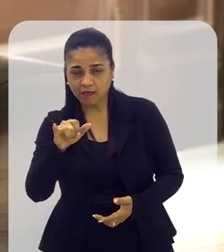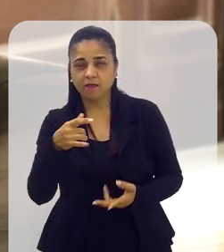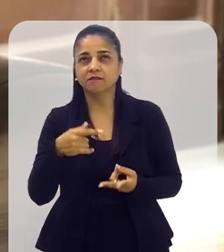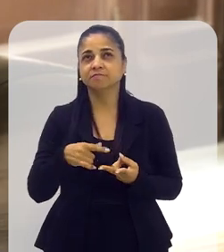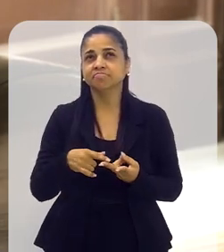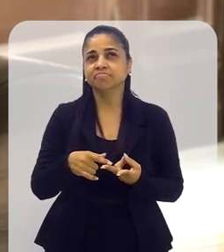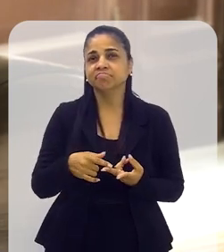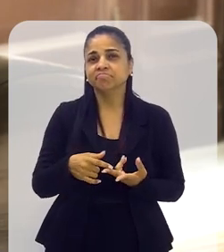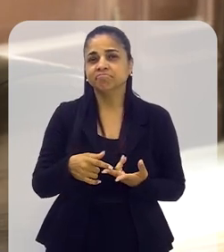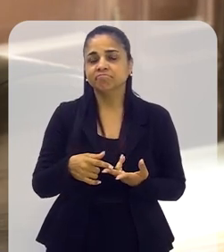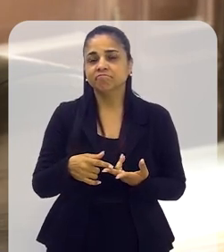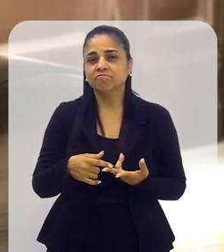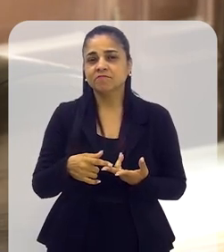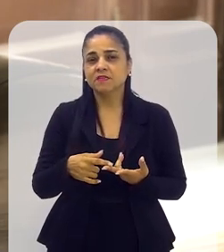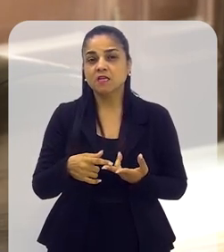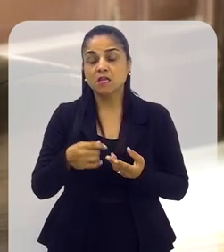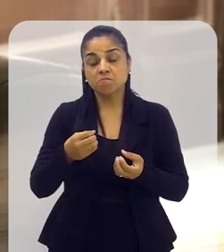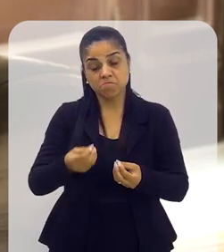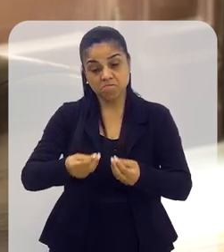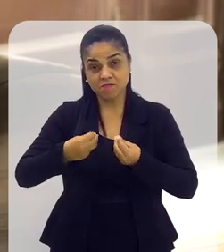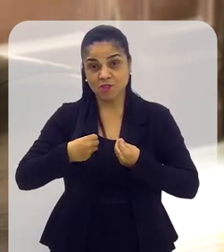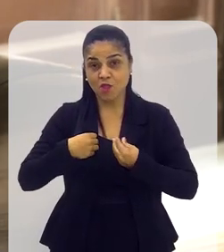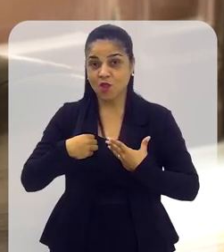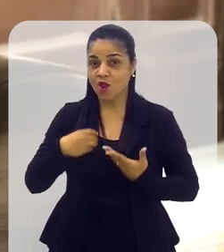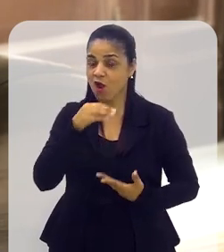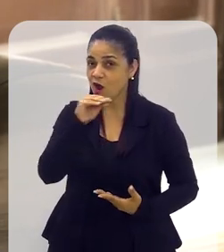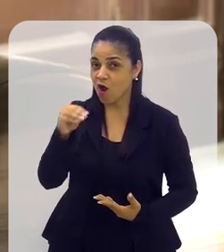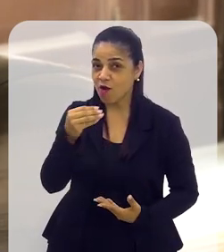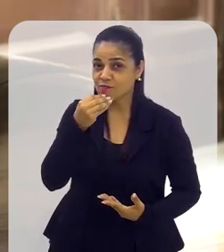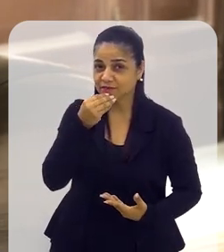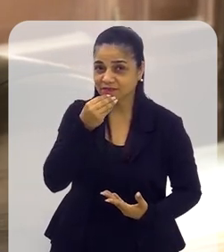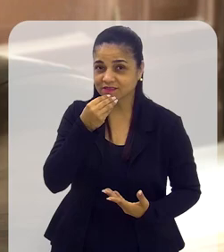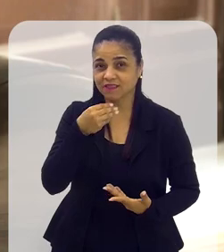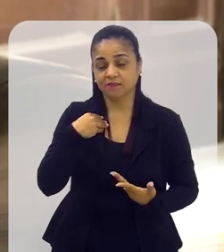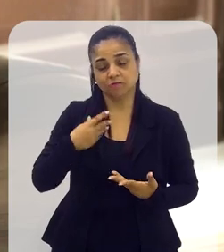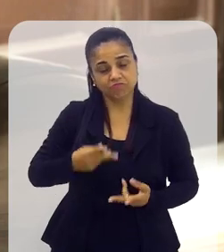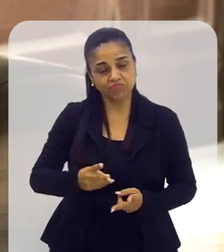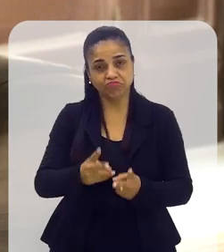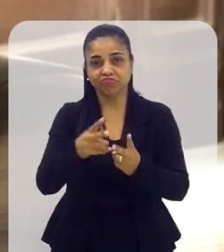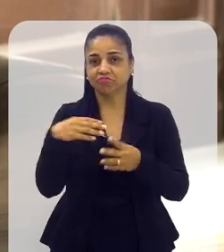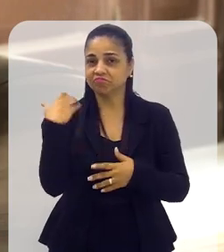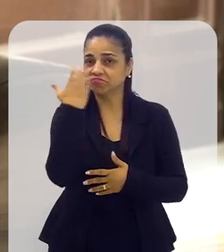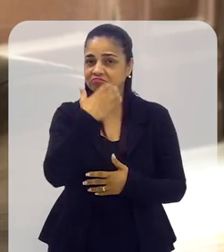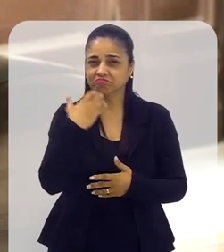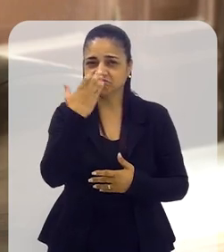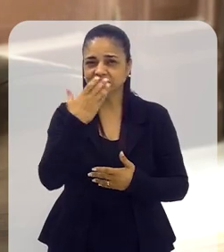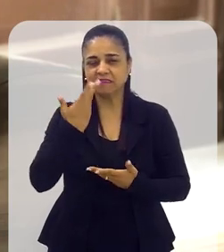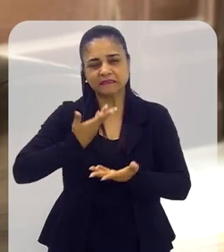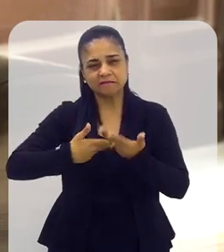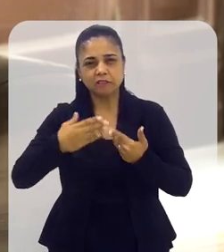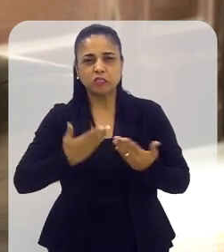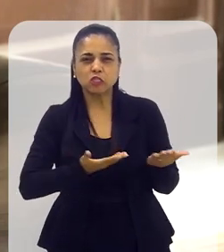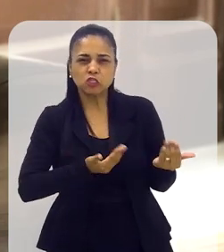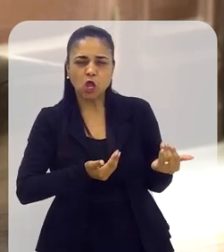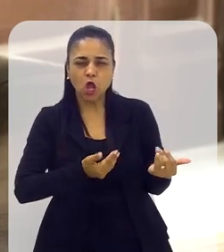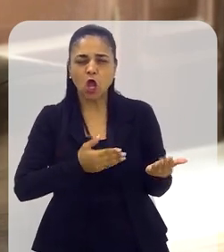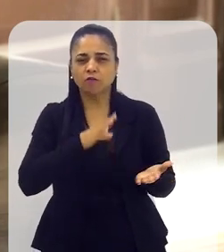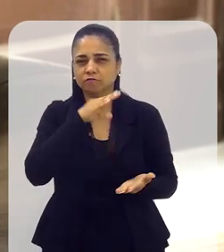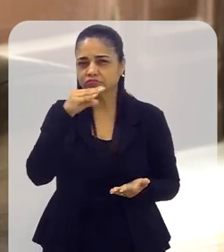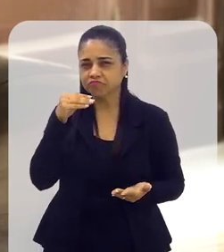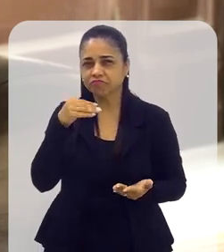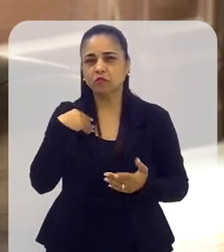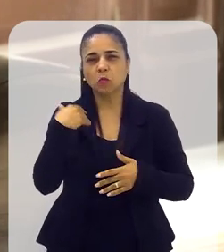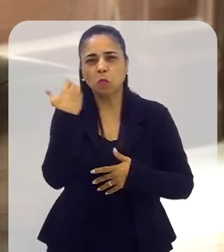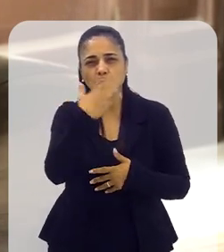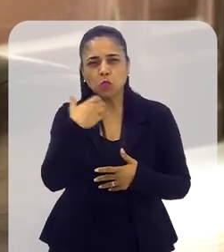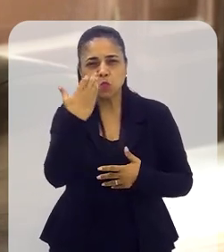daquela época assim. E me foi dada a oportunidade. Desde então eu não parei mais. Eu tive sempre envolvida na minha adolescência,